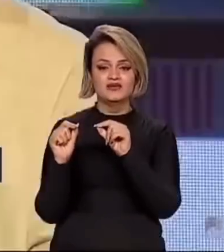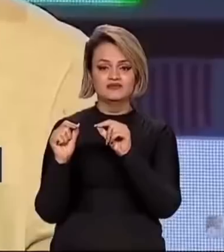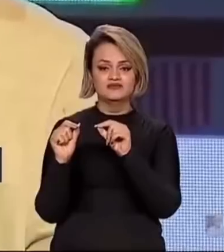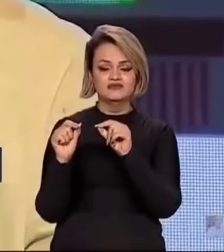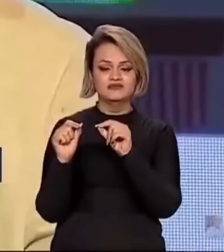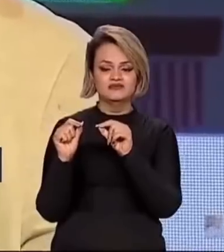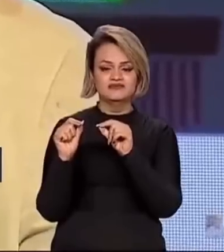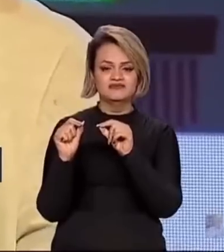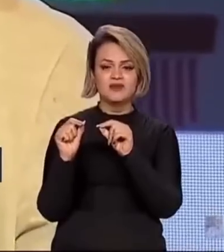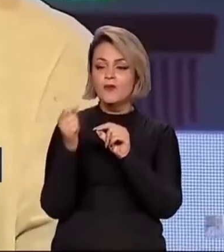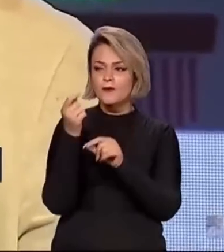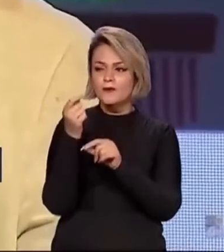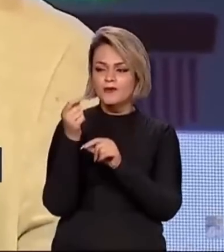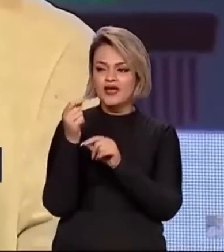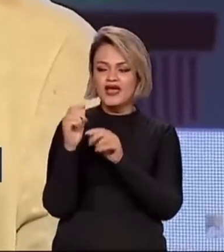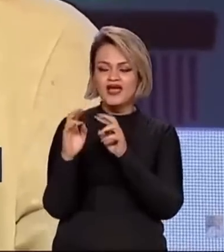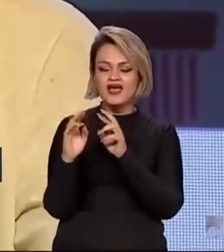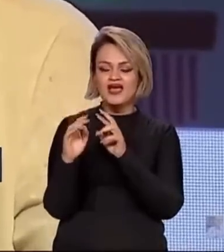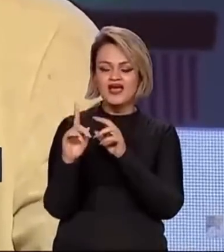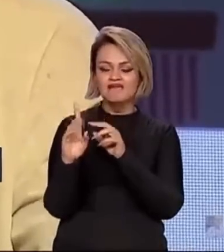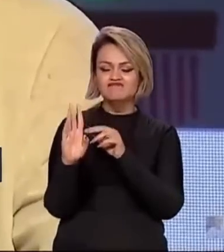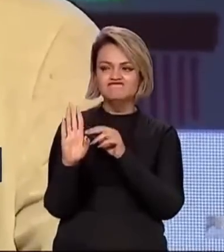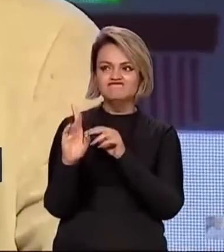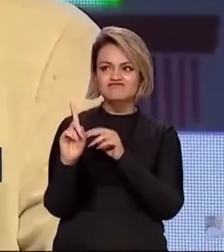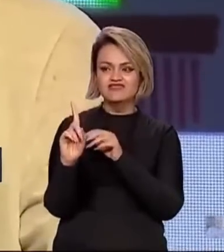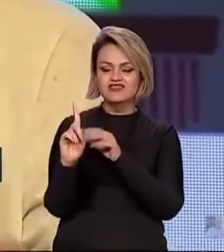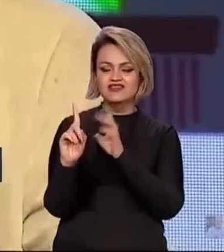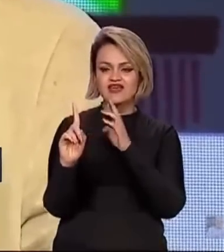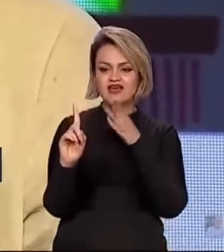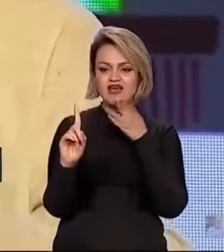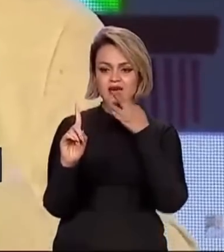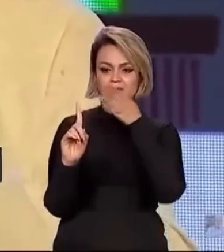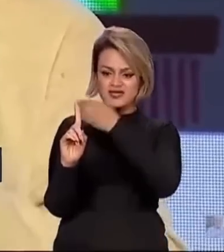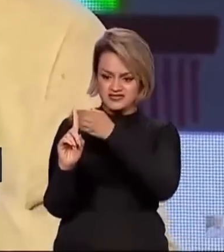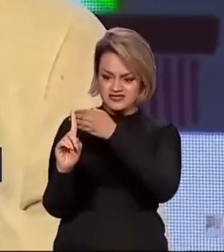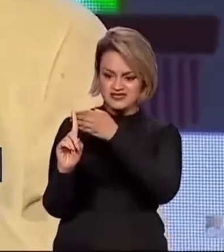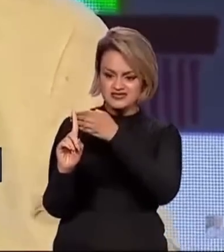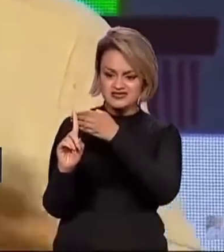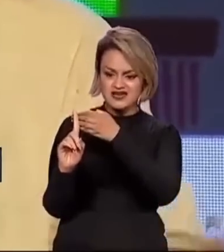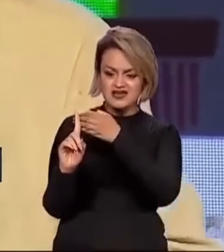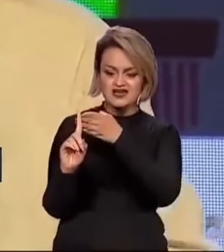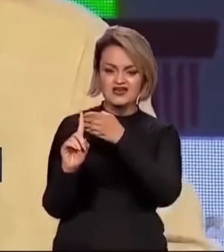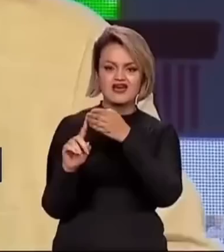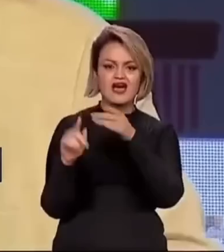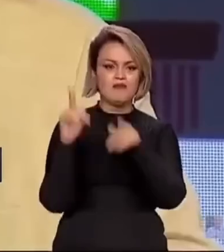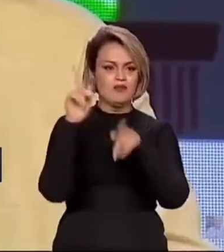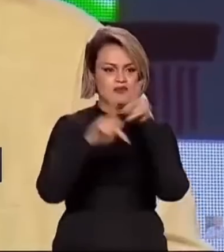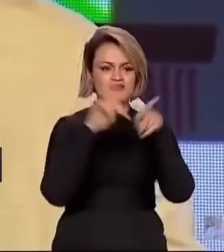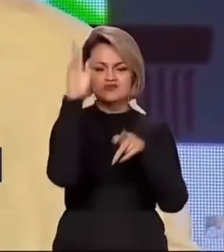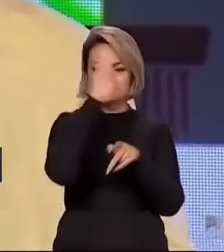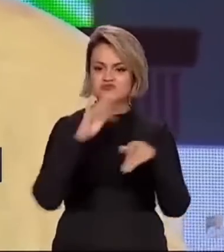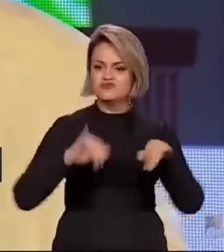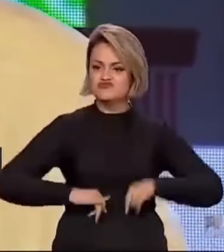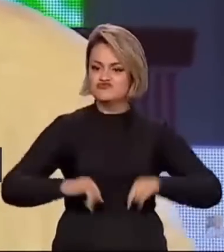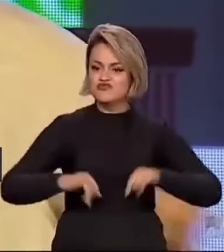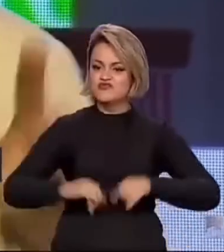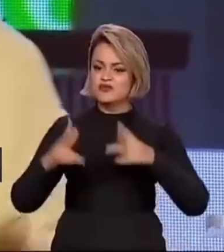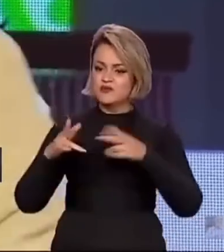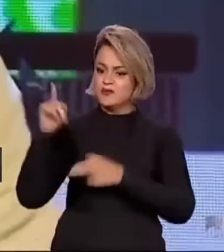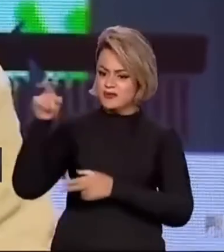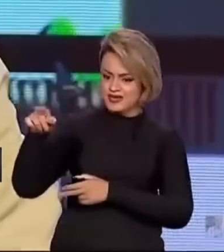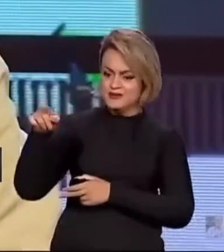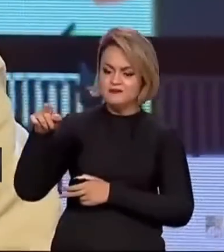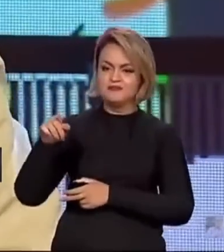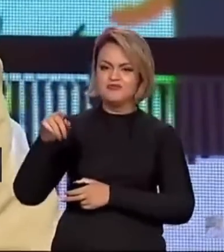um pouco daquilo que passa o povo brasileiro.